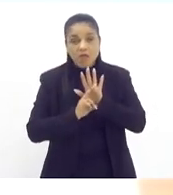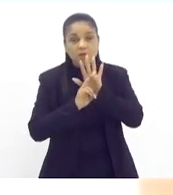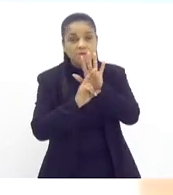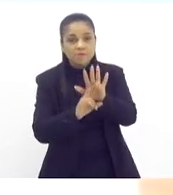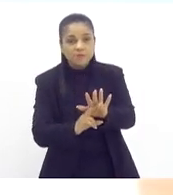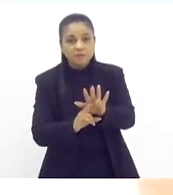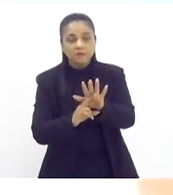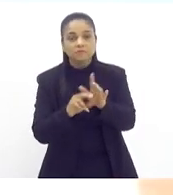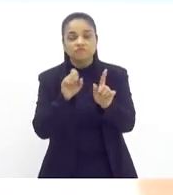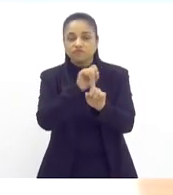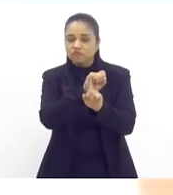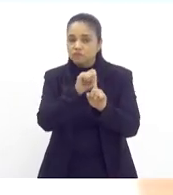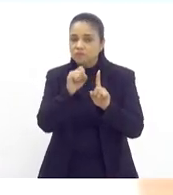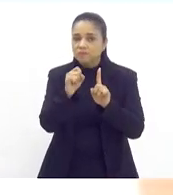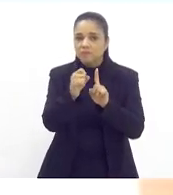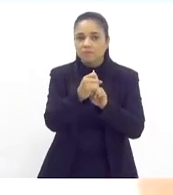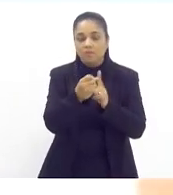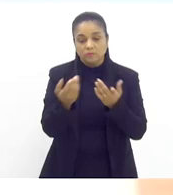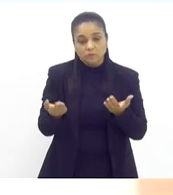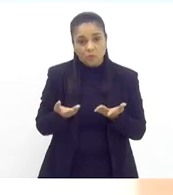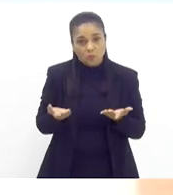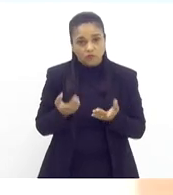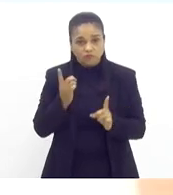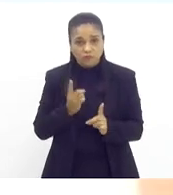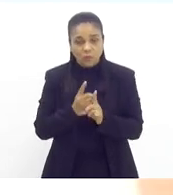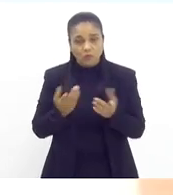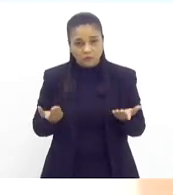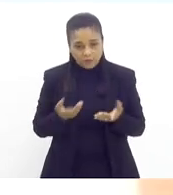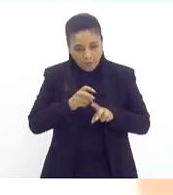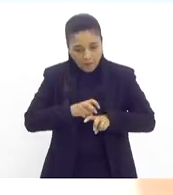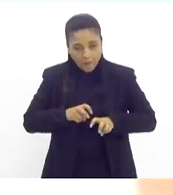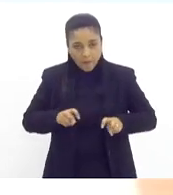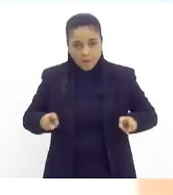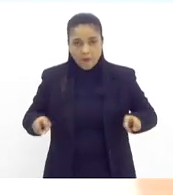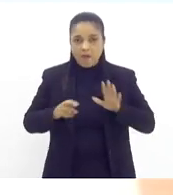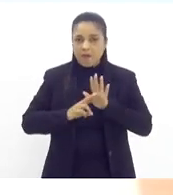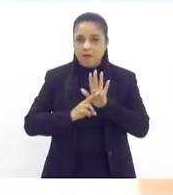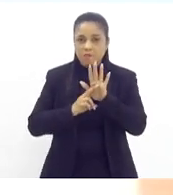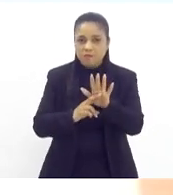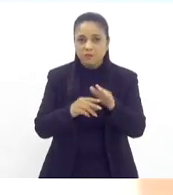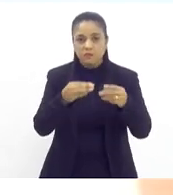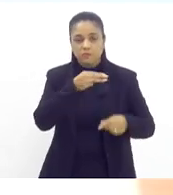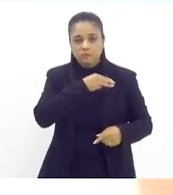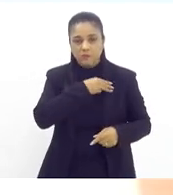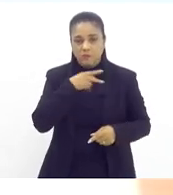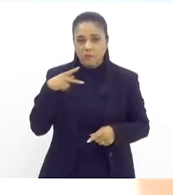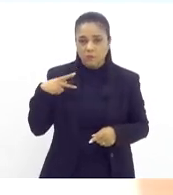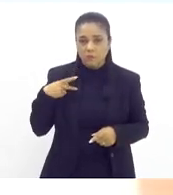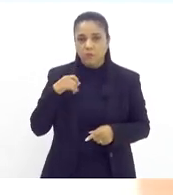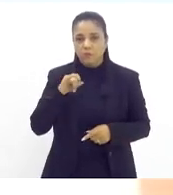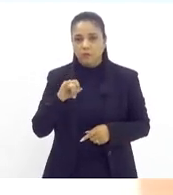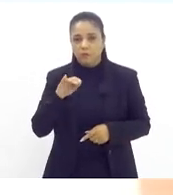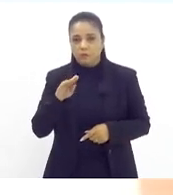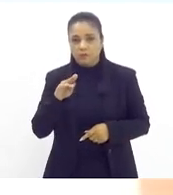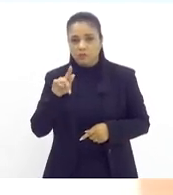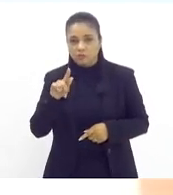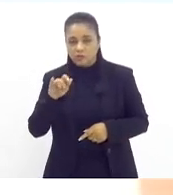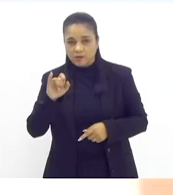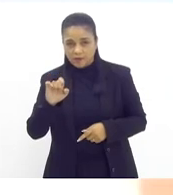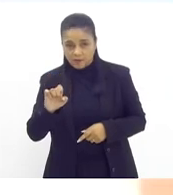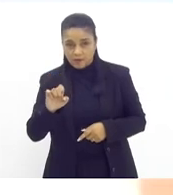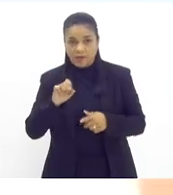da sociedade fluminense que se encontra nessa sala. A gente tem aqui representantes do Ministério Público, da PGE, Secretaria de